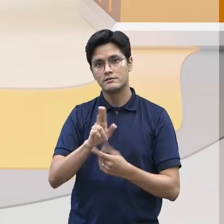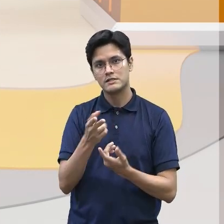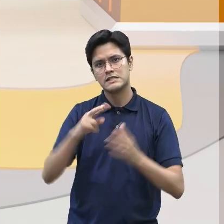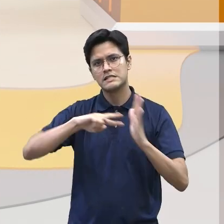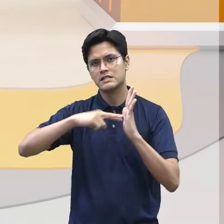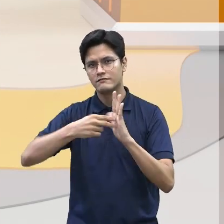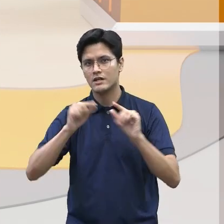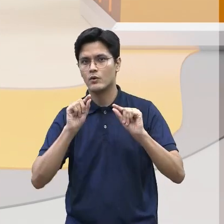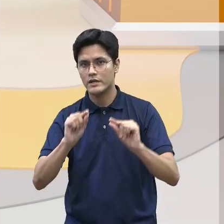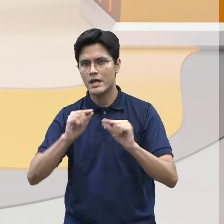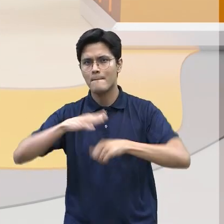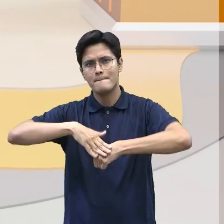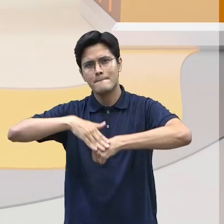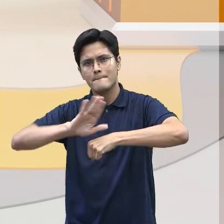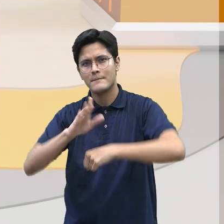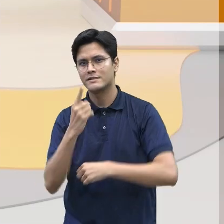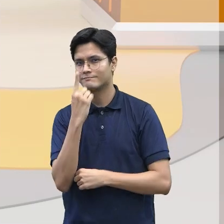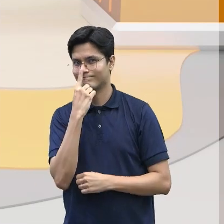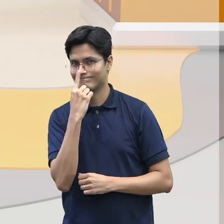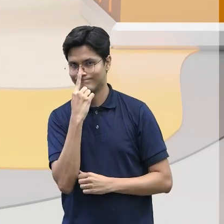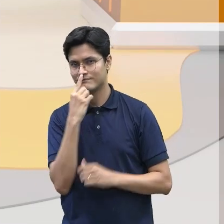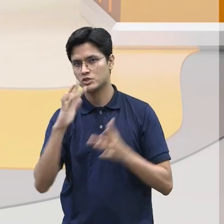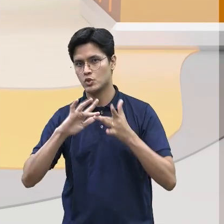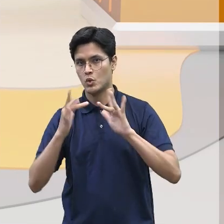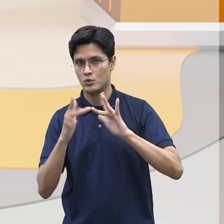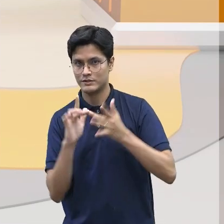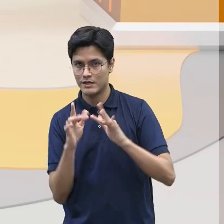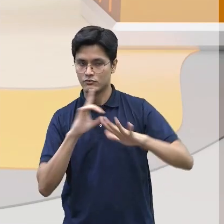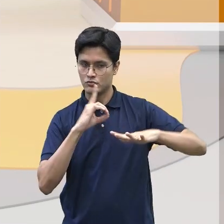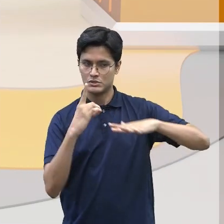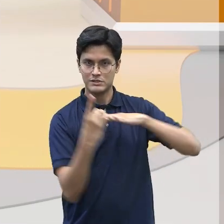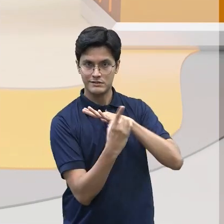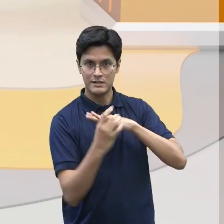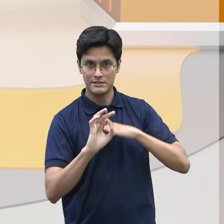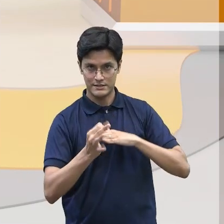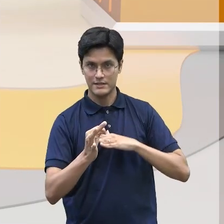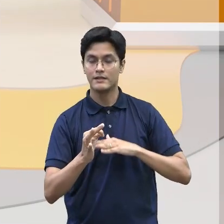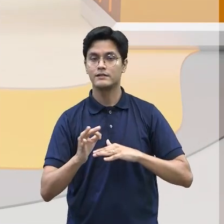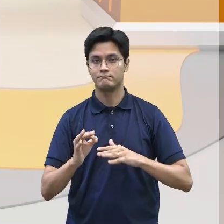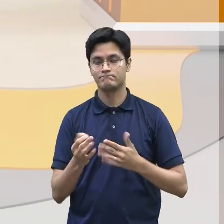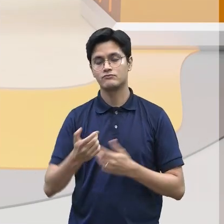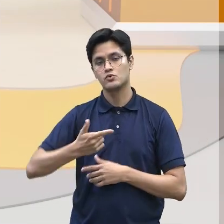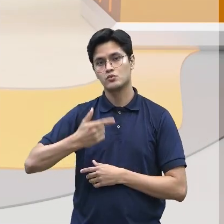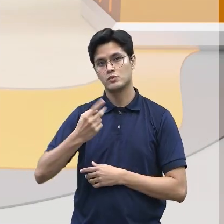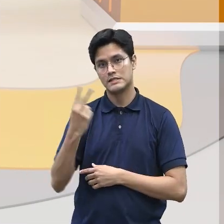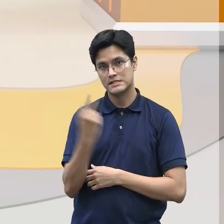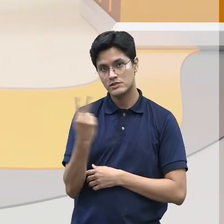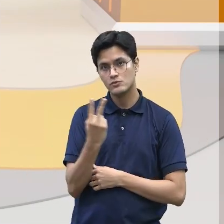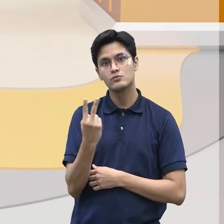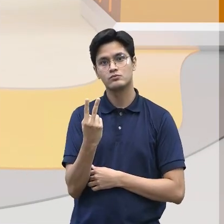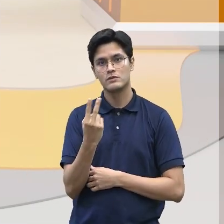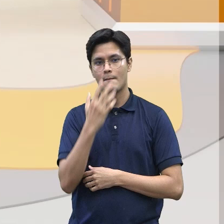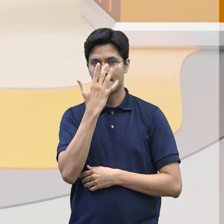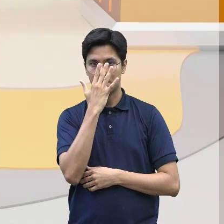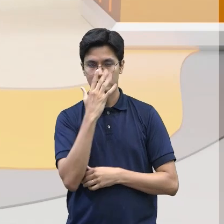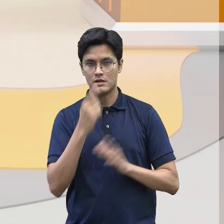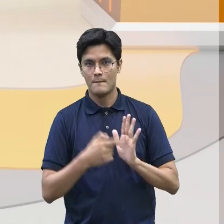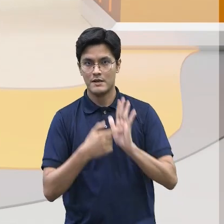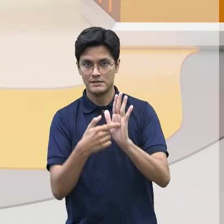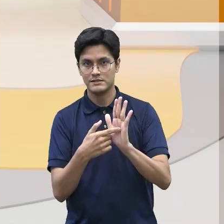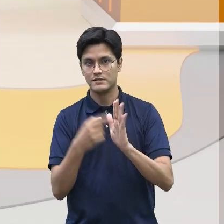né, a essas entidades religiosas que eles acreditavam. A nossa segunda máscara, que vai aparecer aqui para vocês,